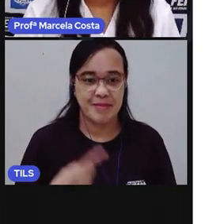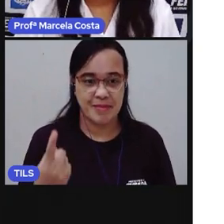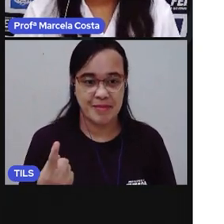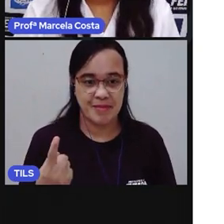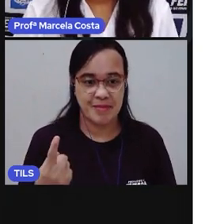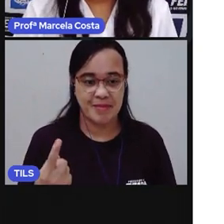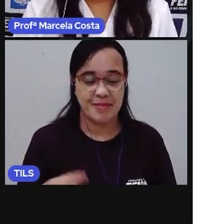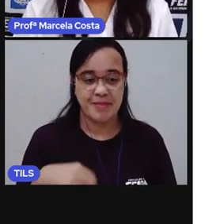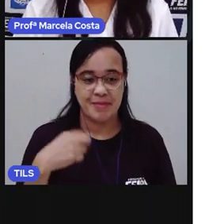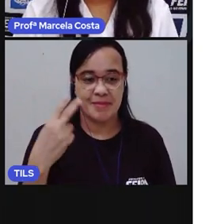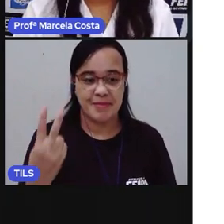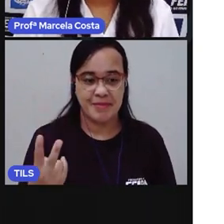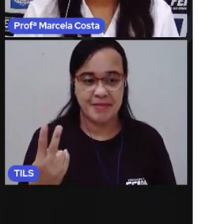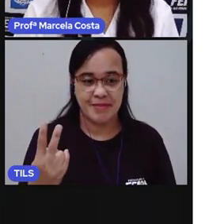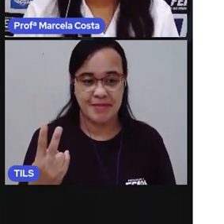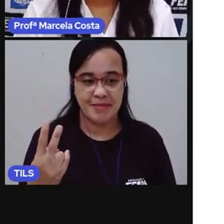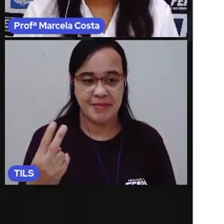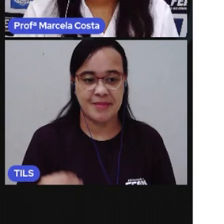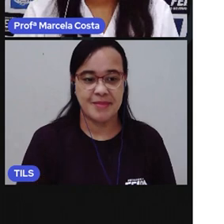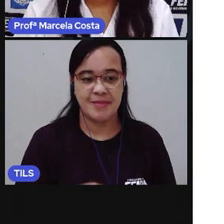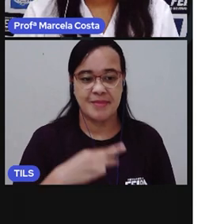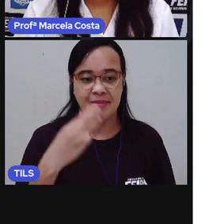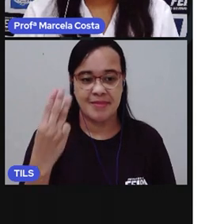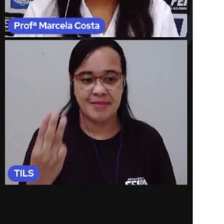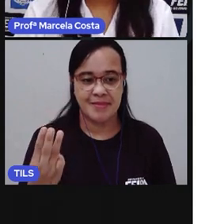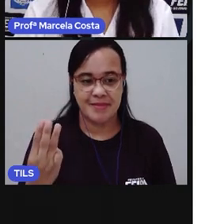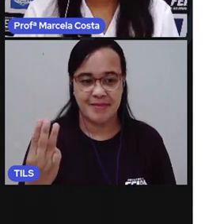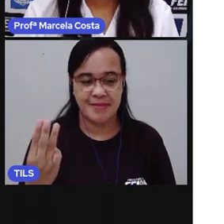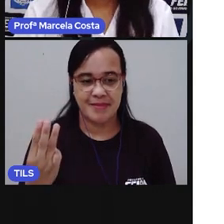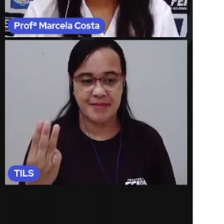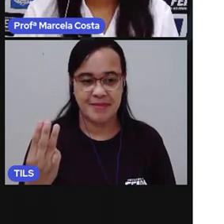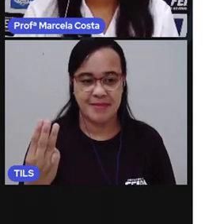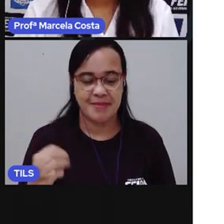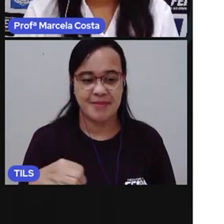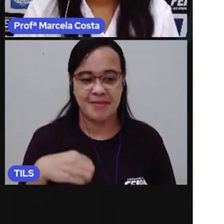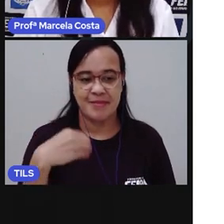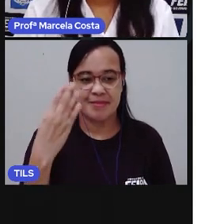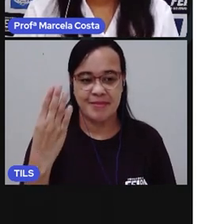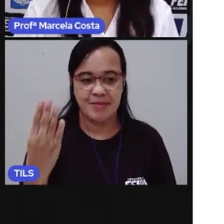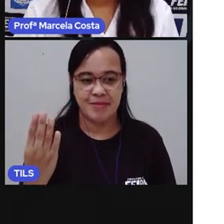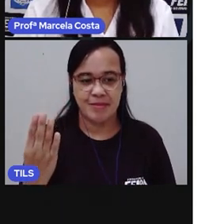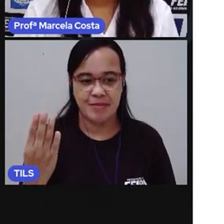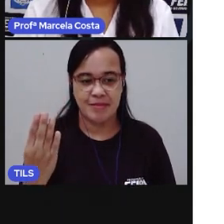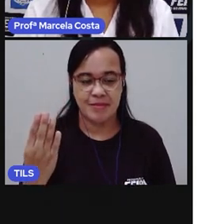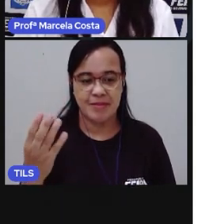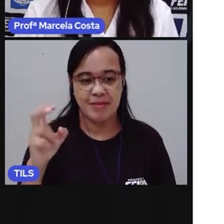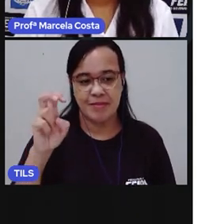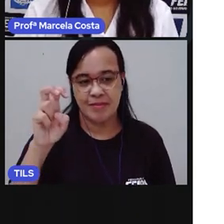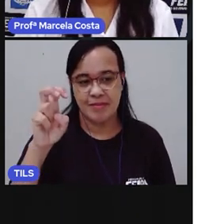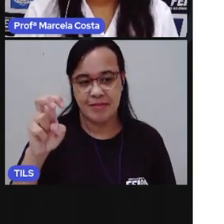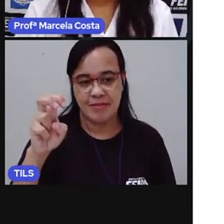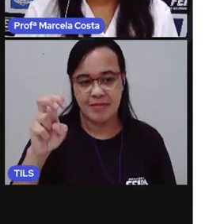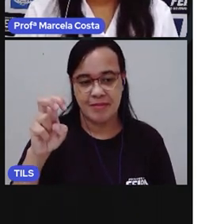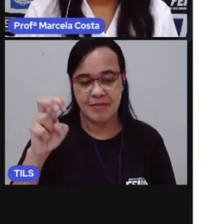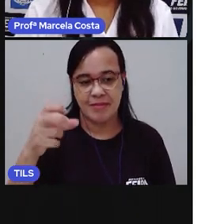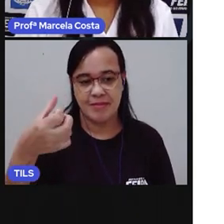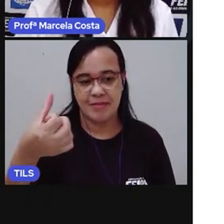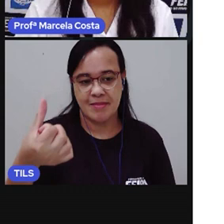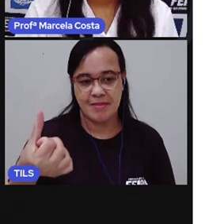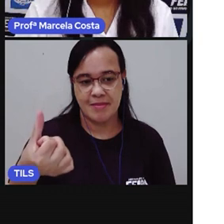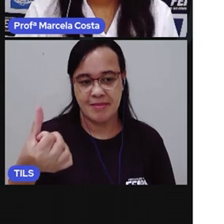é um dois três quatro cinco